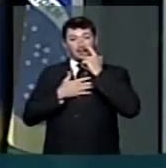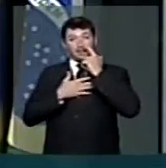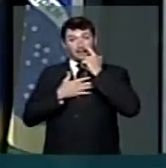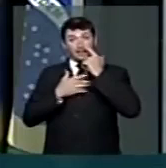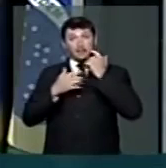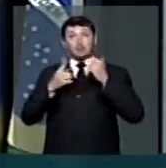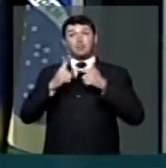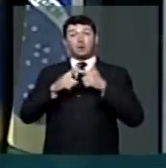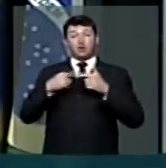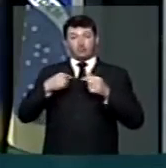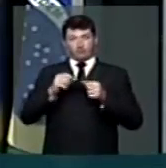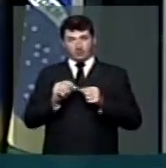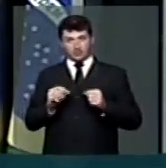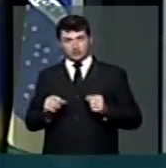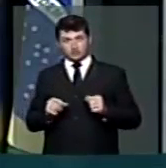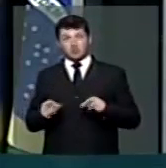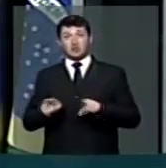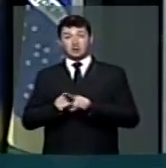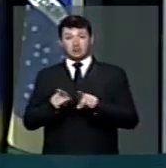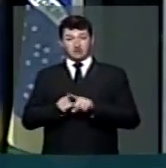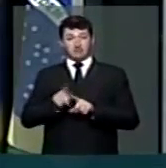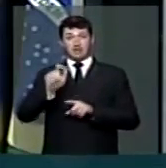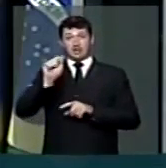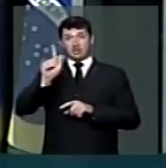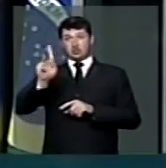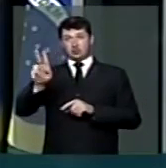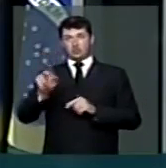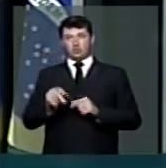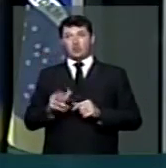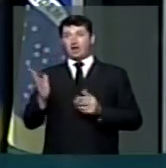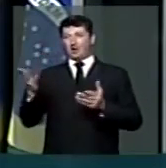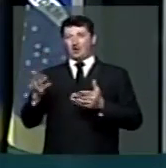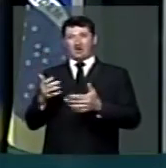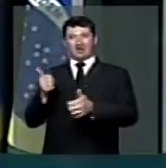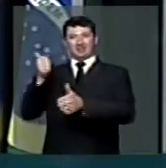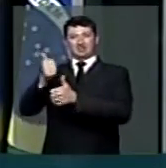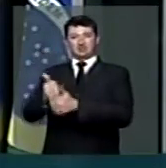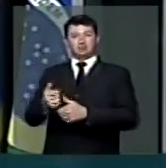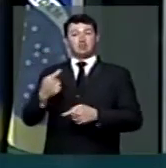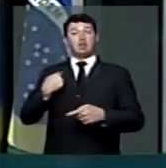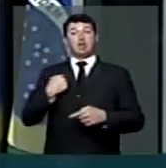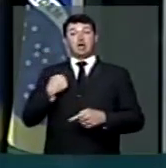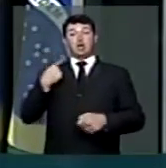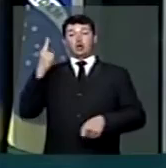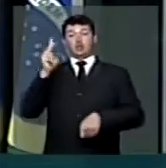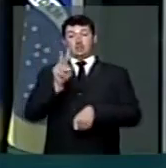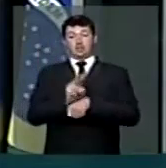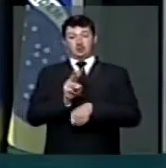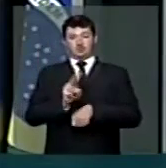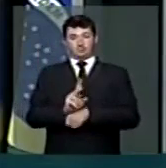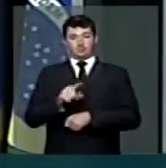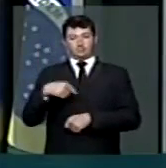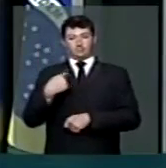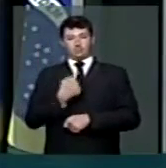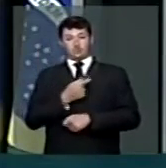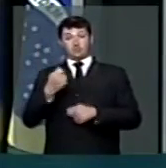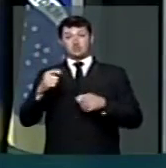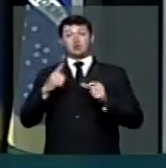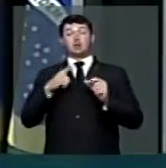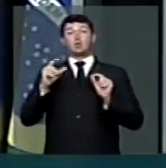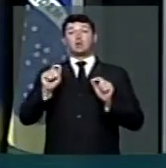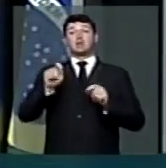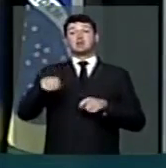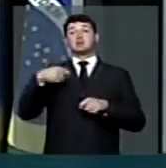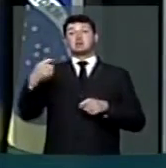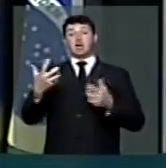isso e farei com o advogado-geral da República que acaba de tomar posse? Porque eu defendo que nós estabeleçamos que aquele